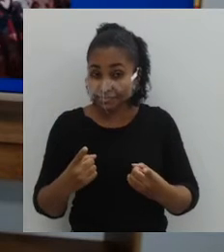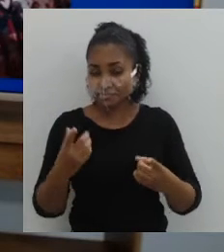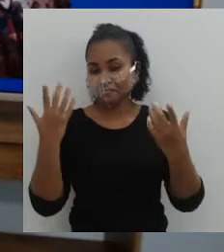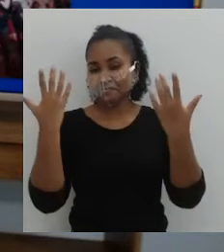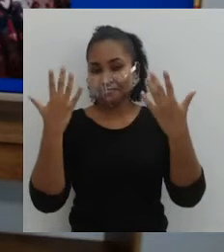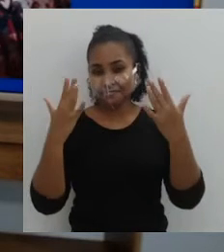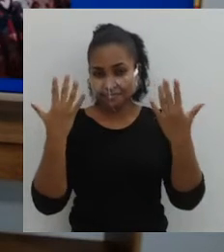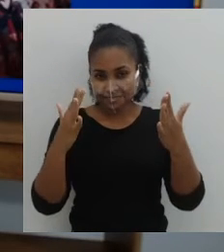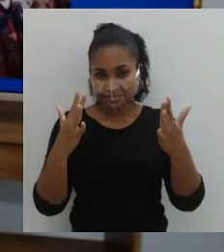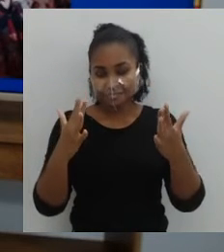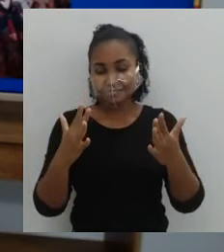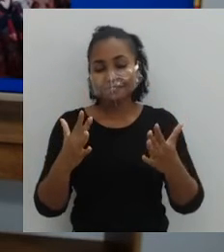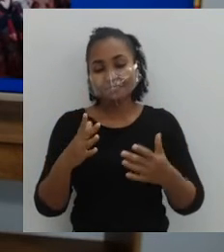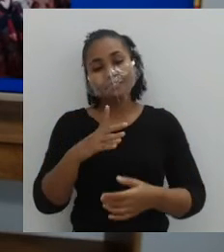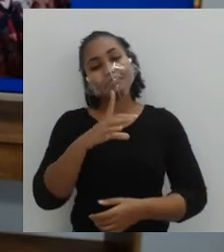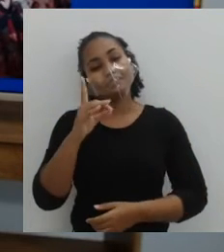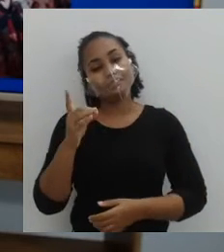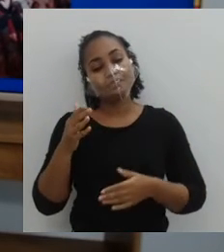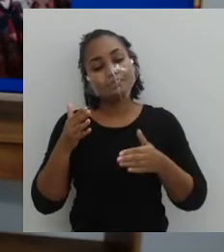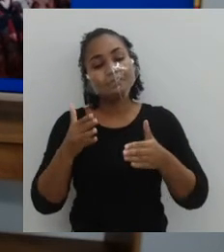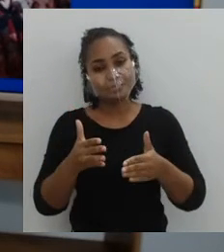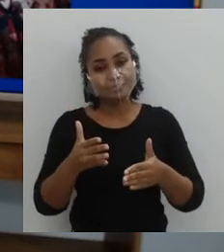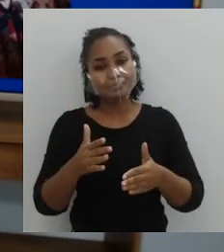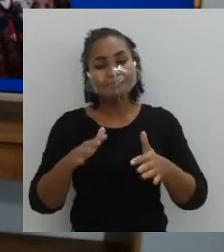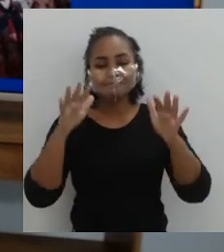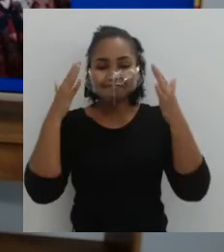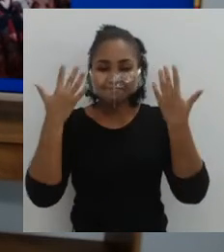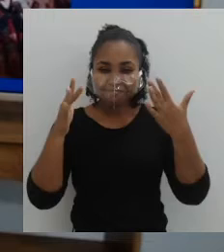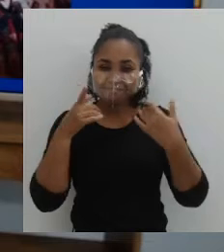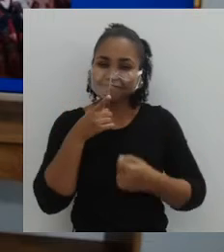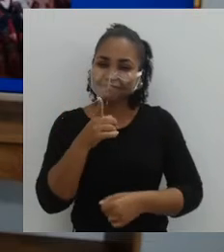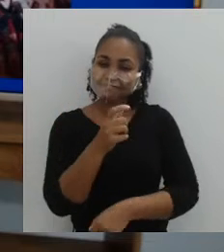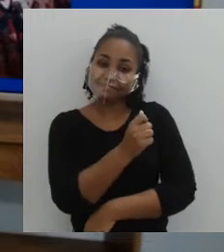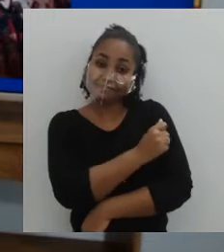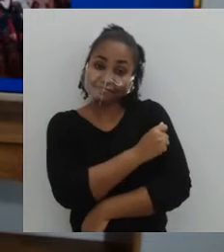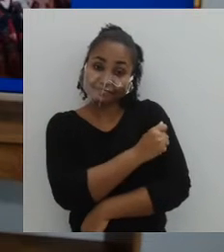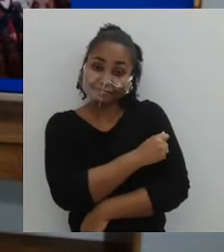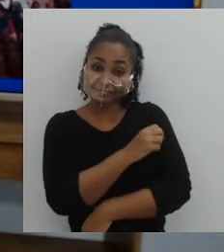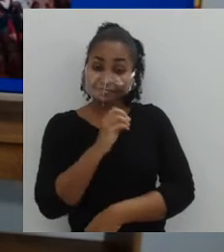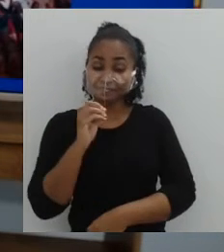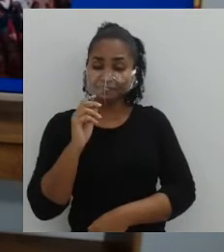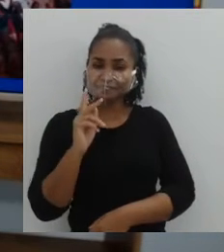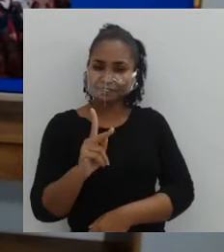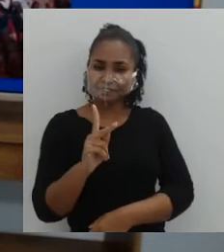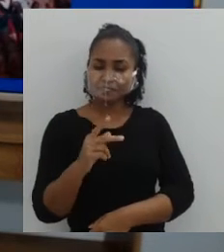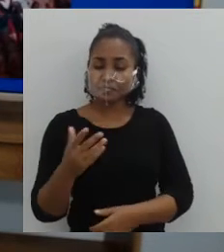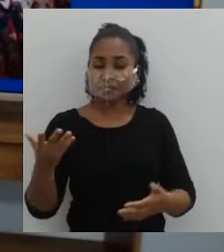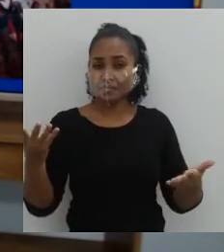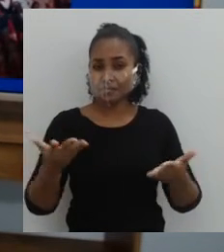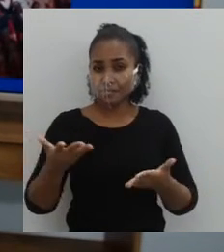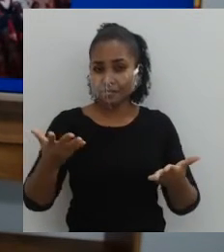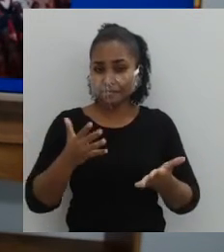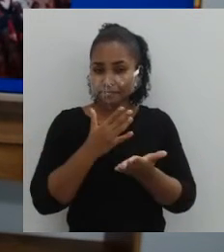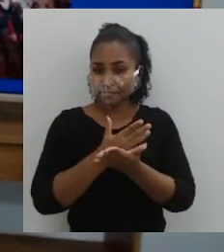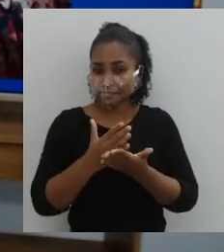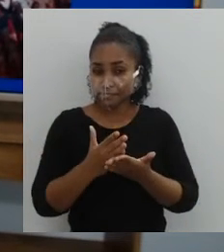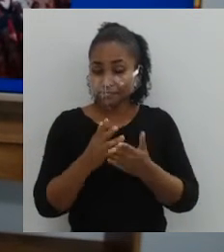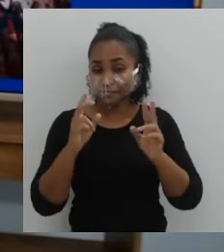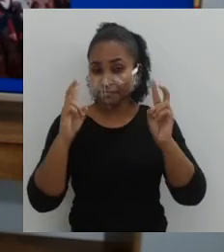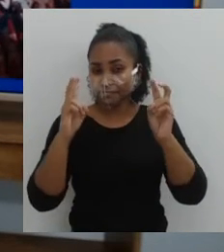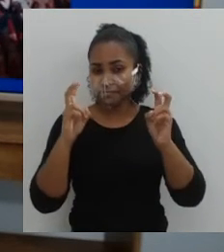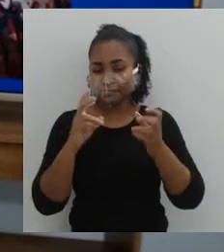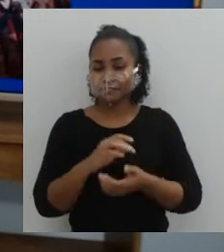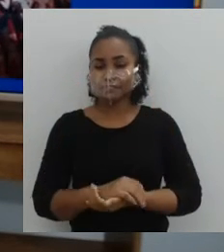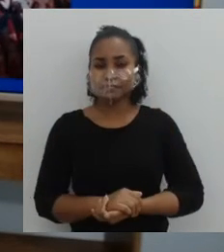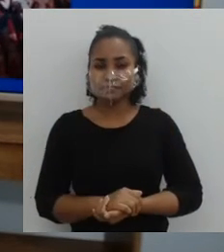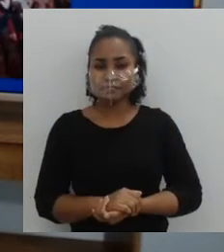homenagem tem um dia específico, então parabéns a você, estudante. Ok, hoje nós vamos falar um pouquinho